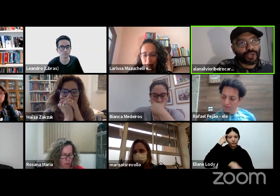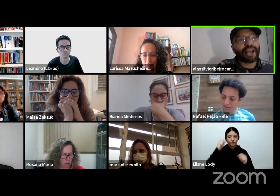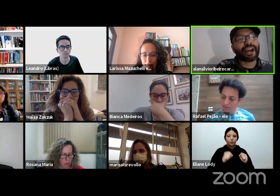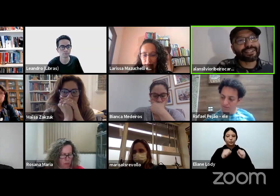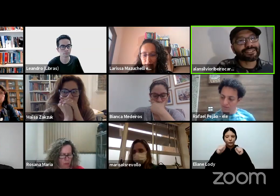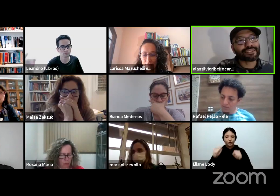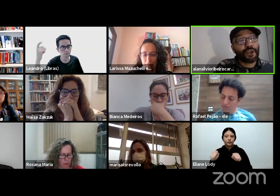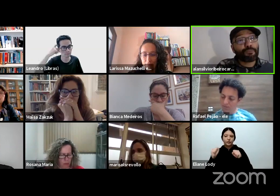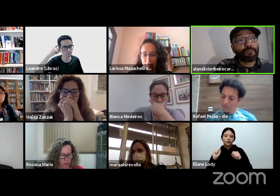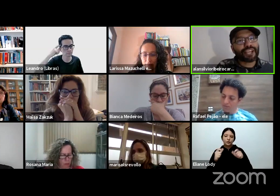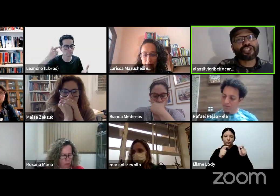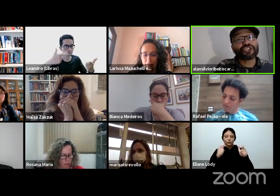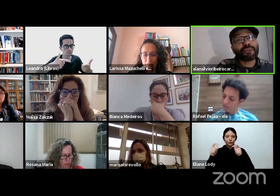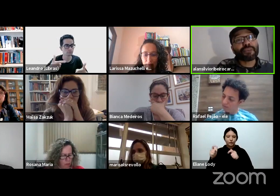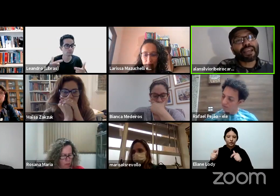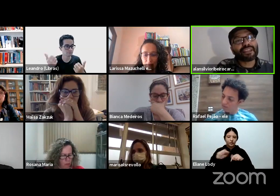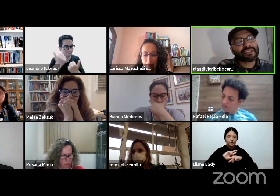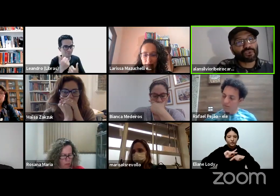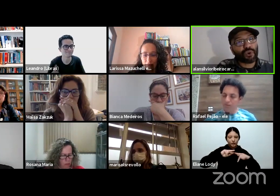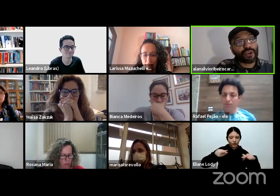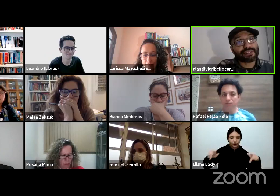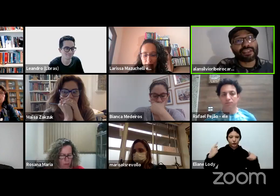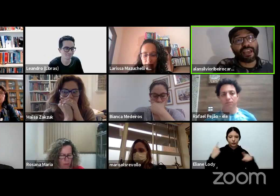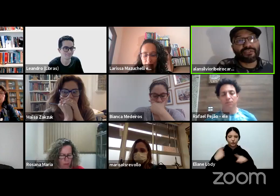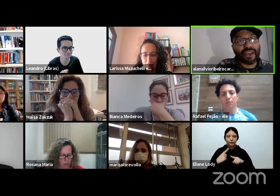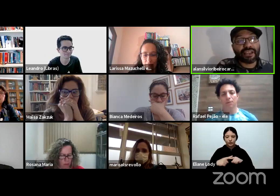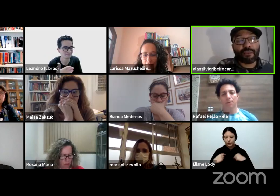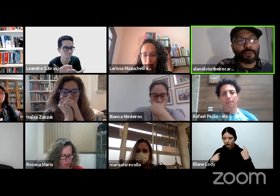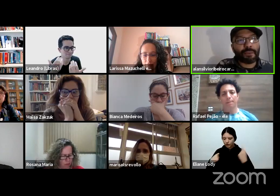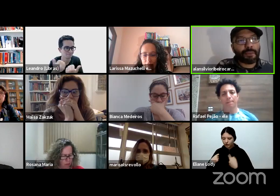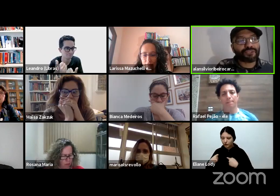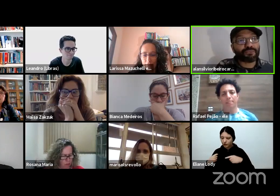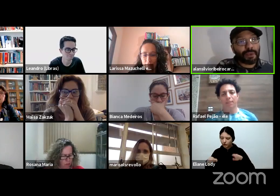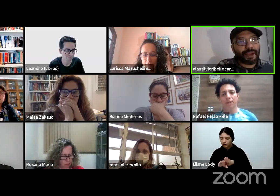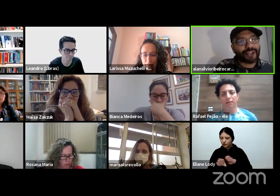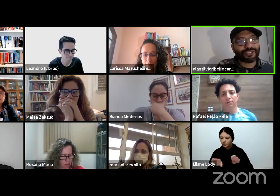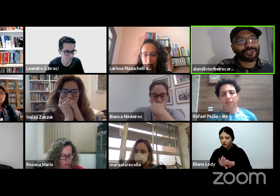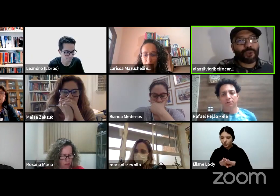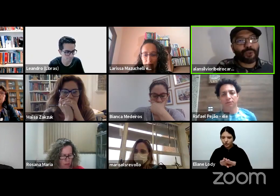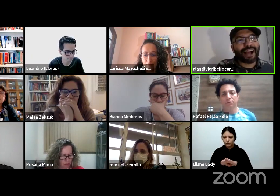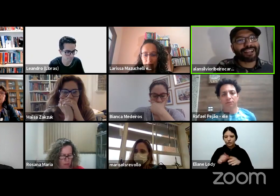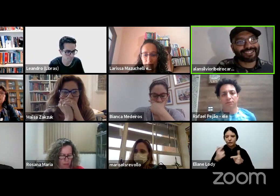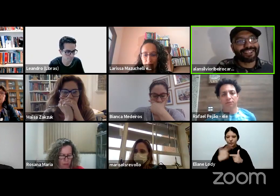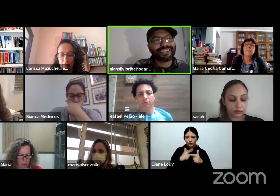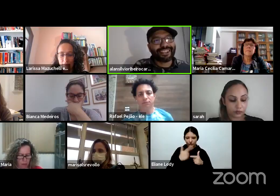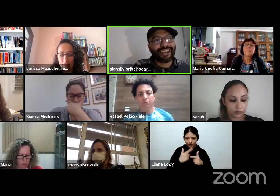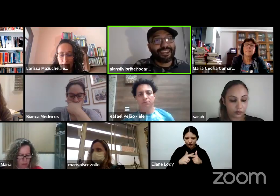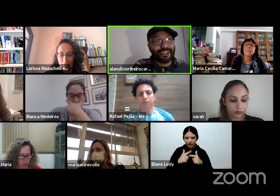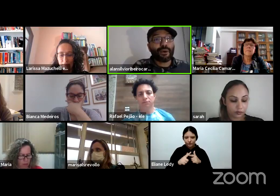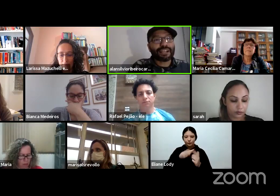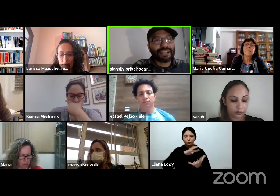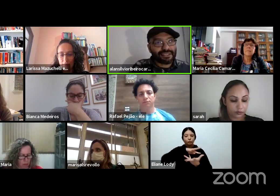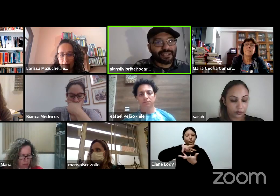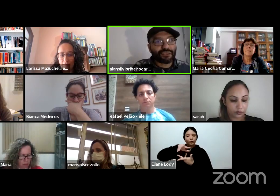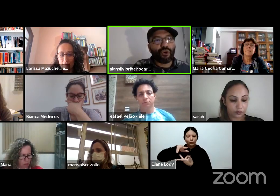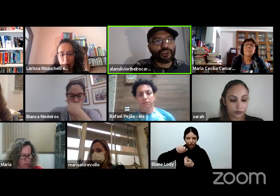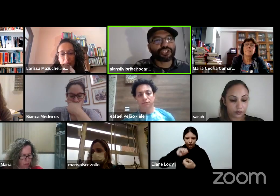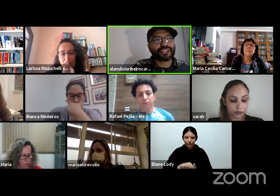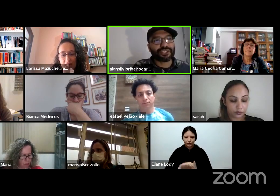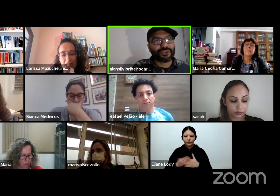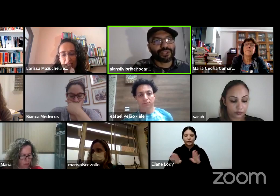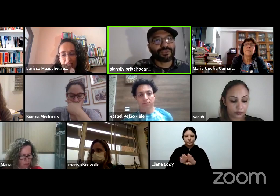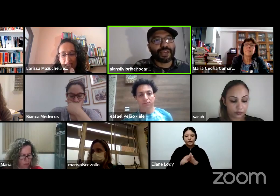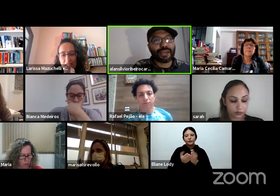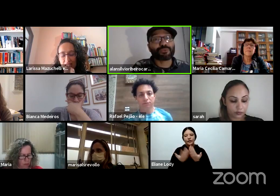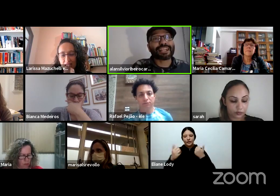múltiplos lugares, porque a gente também tem questões que se referem a problemáticas globais, né? Então, a crise